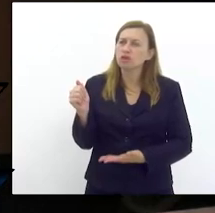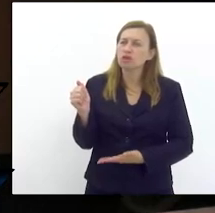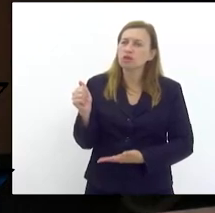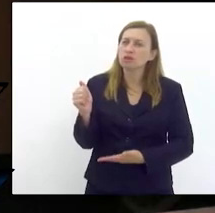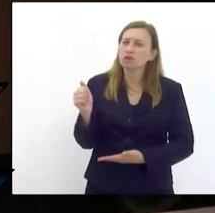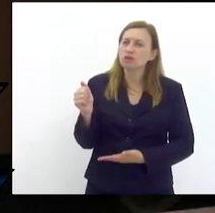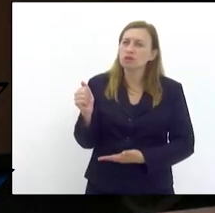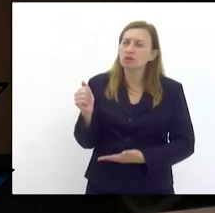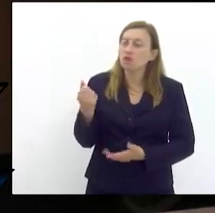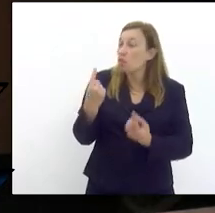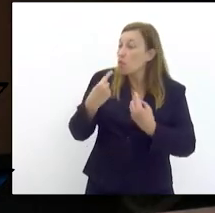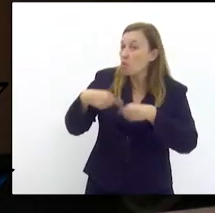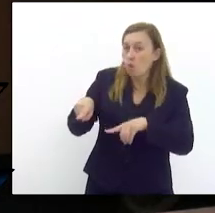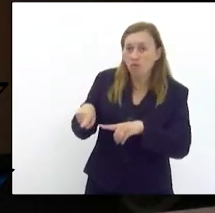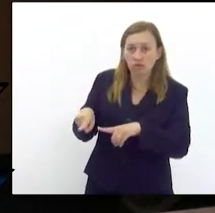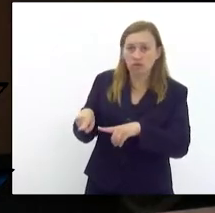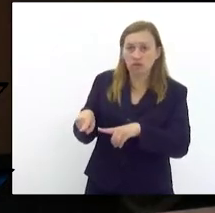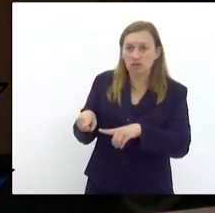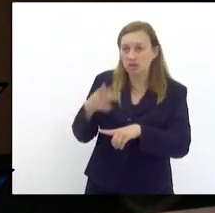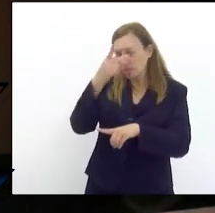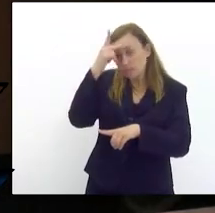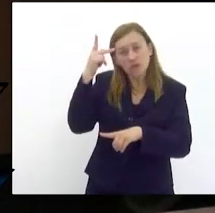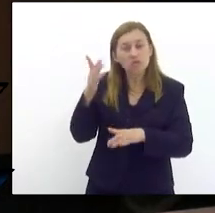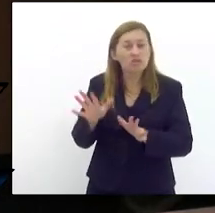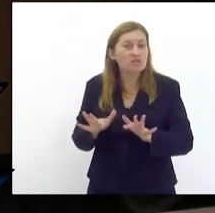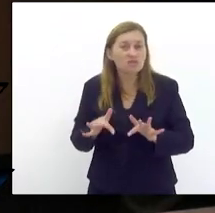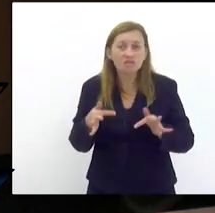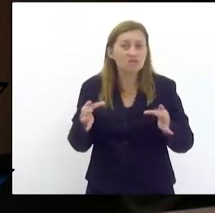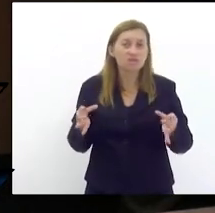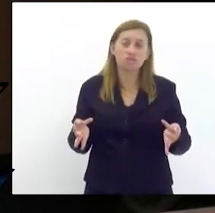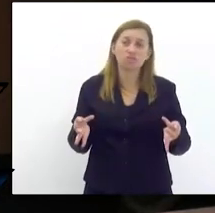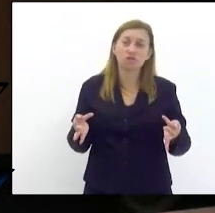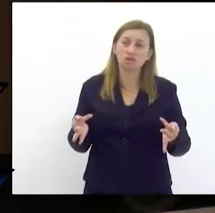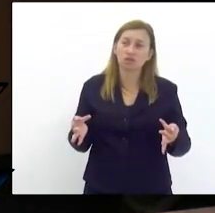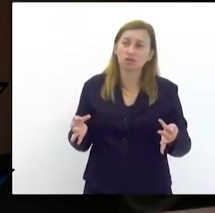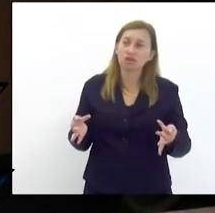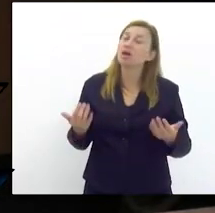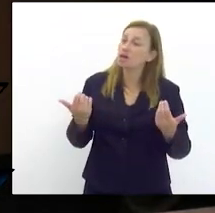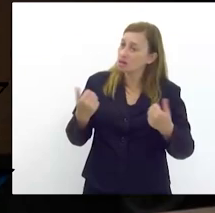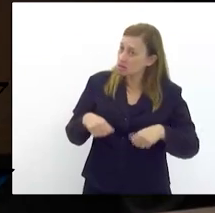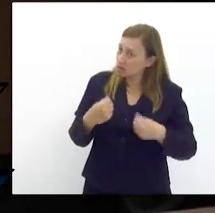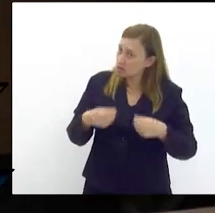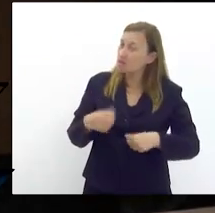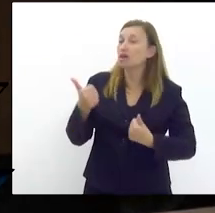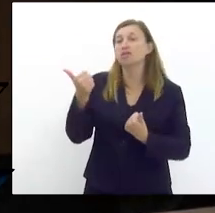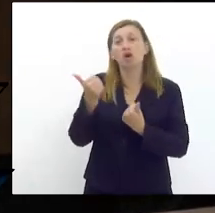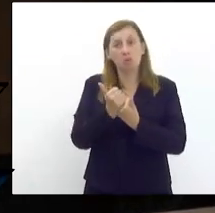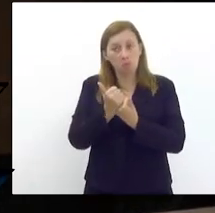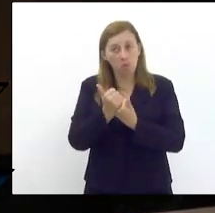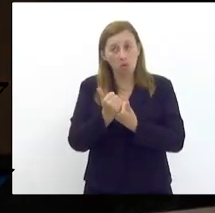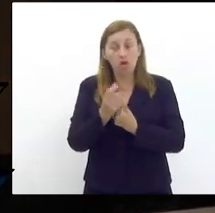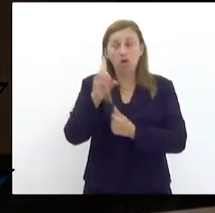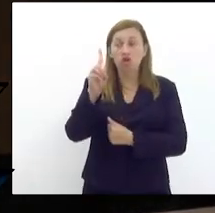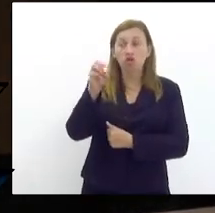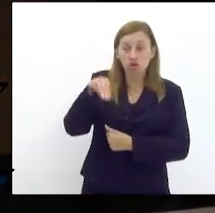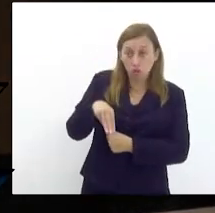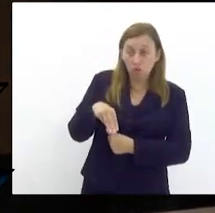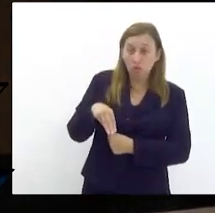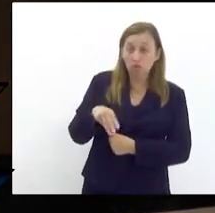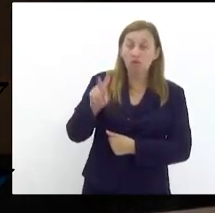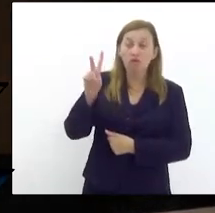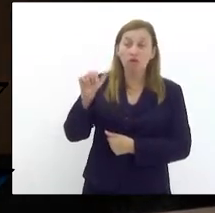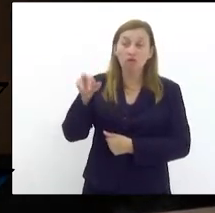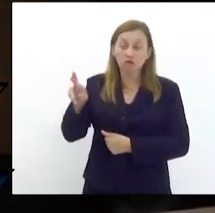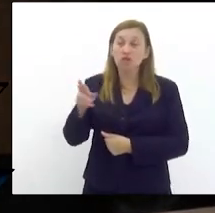estiveram contra as pessoas simples as pessoas que necessitavam de apoio Dom Waldir sempre foi um